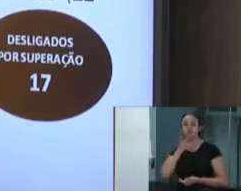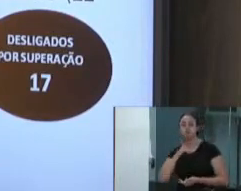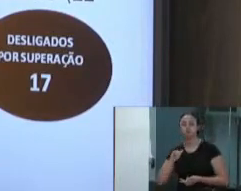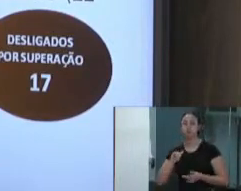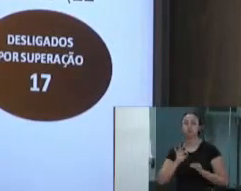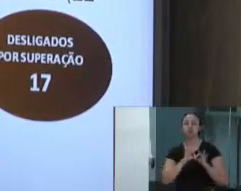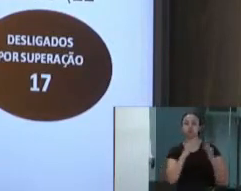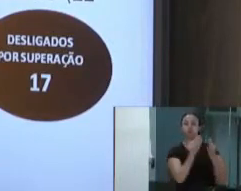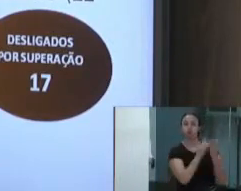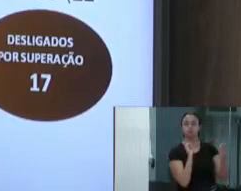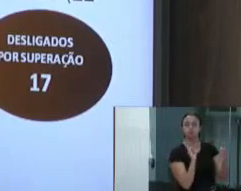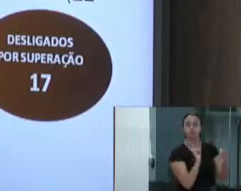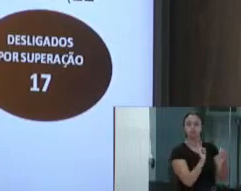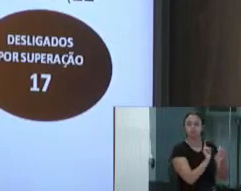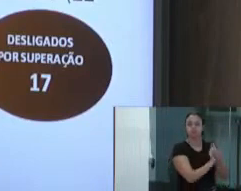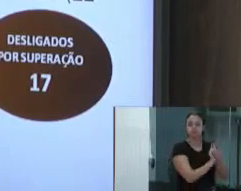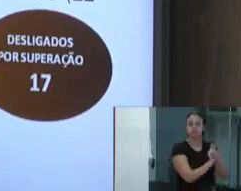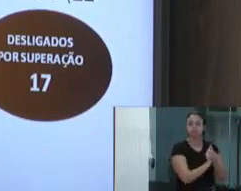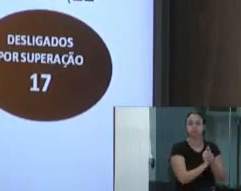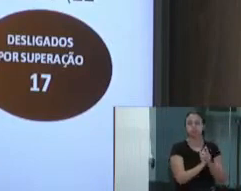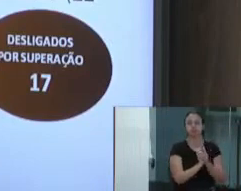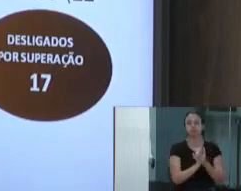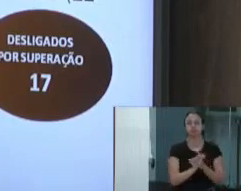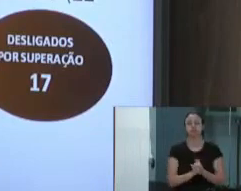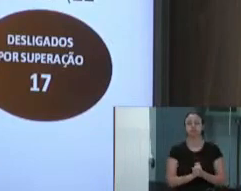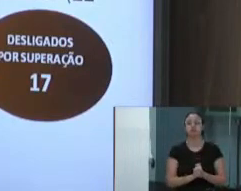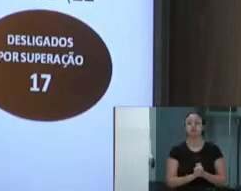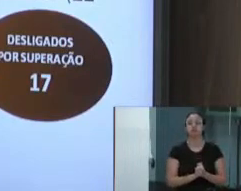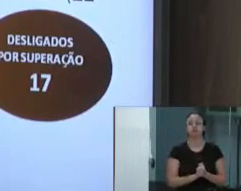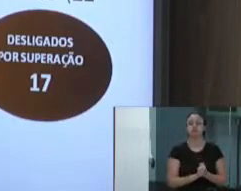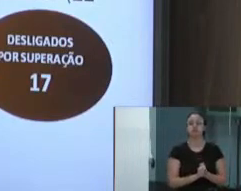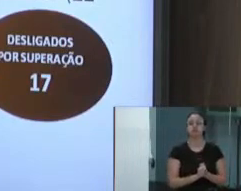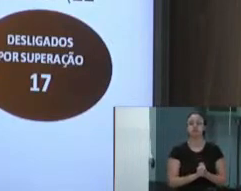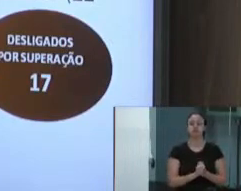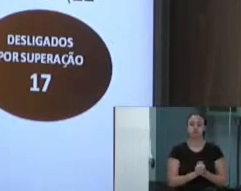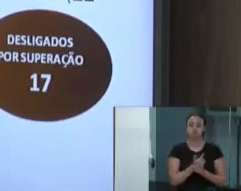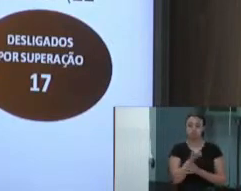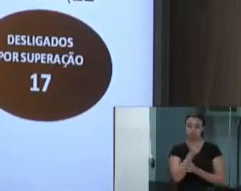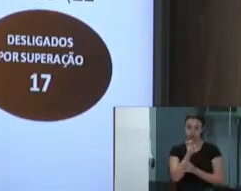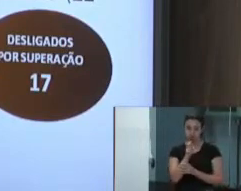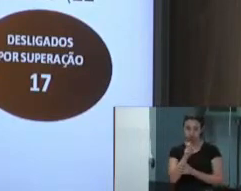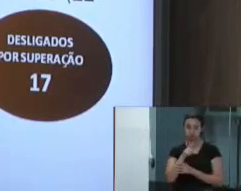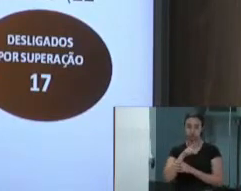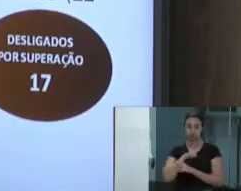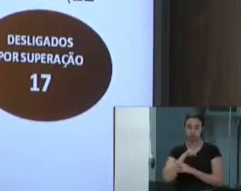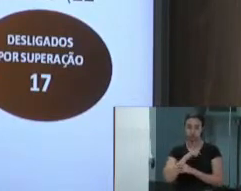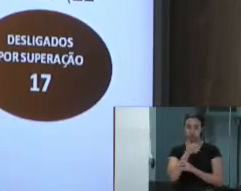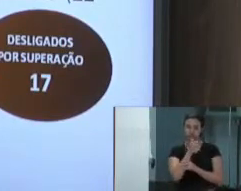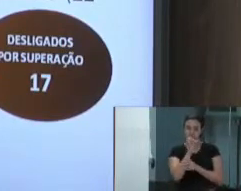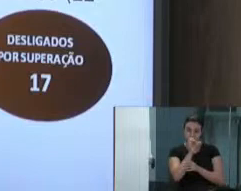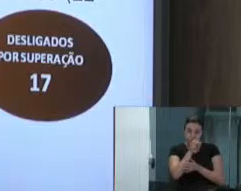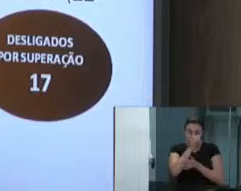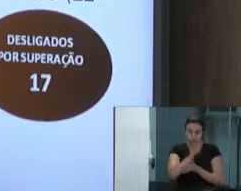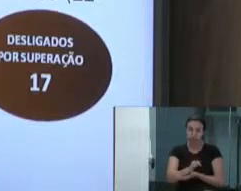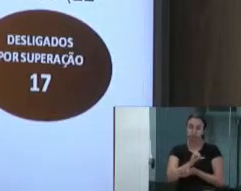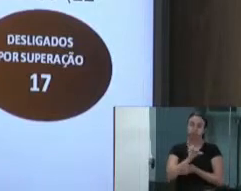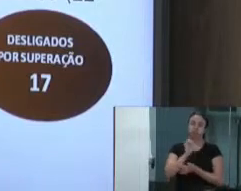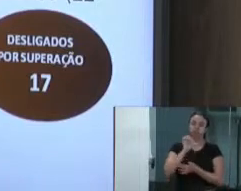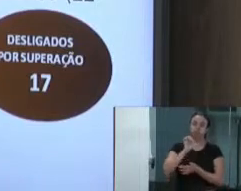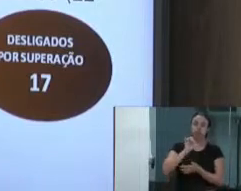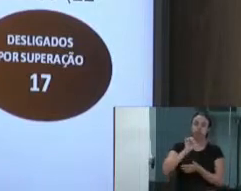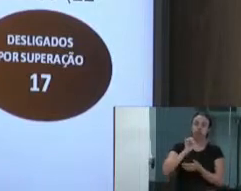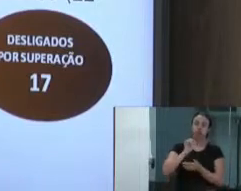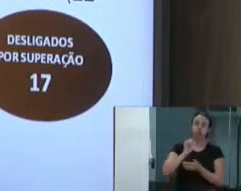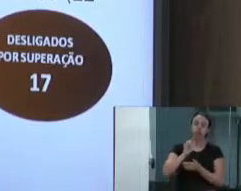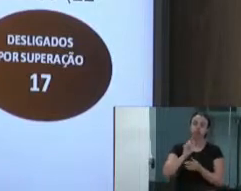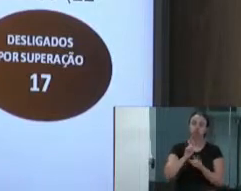na família acolhedora, né? Desses 25, encerramos junho com 19 inseridos e 9 que foram